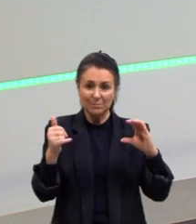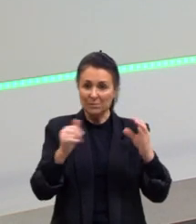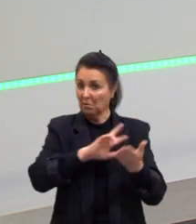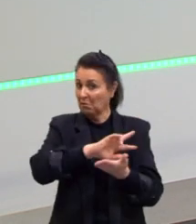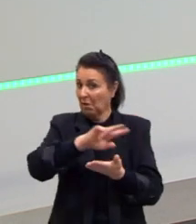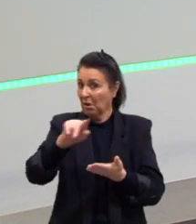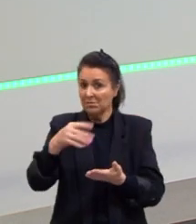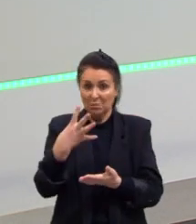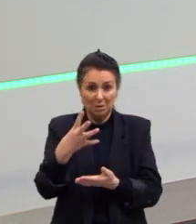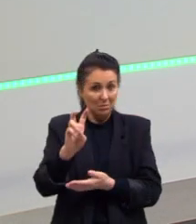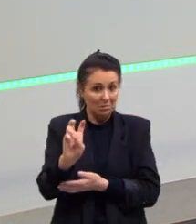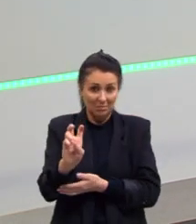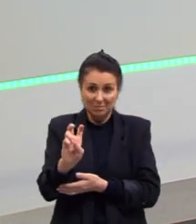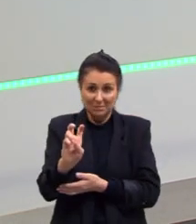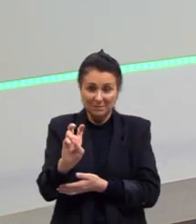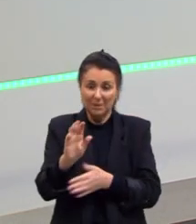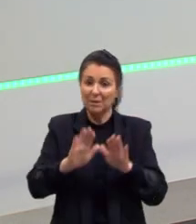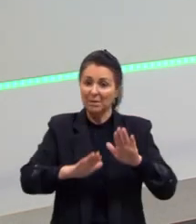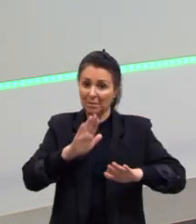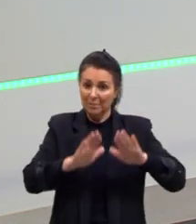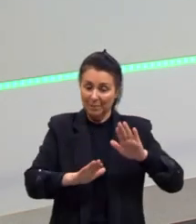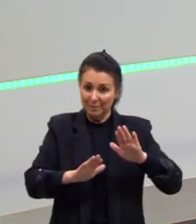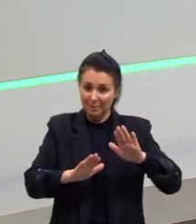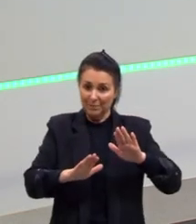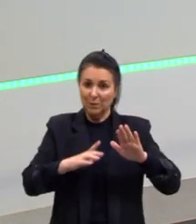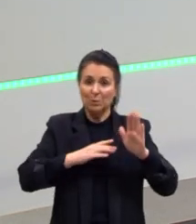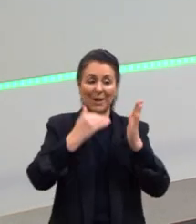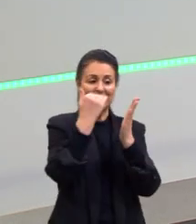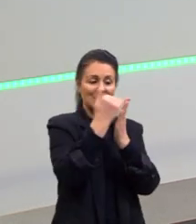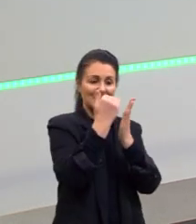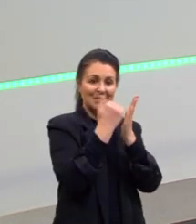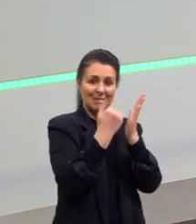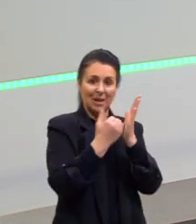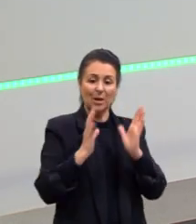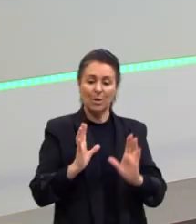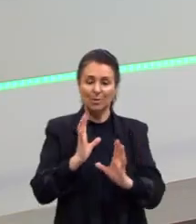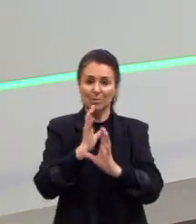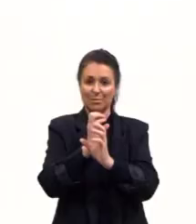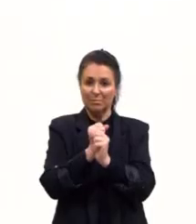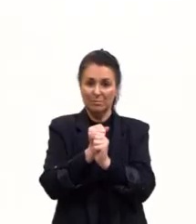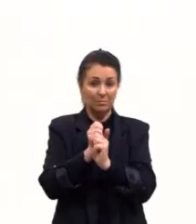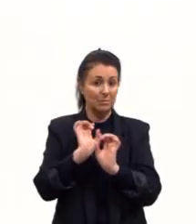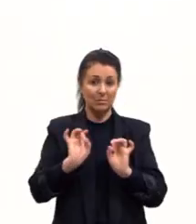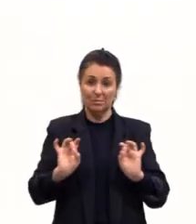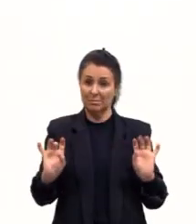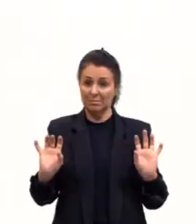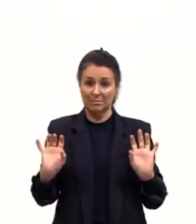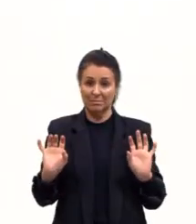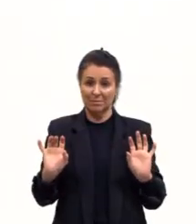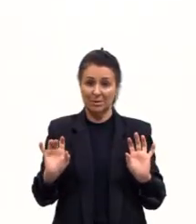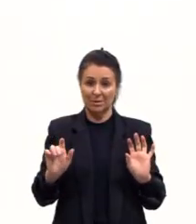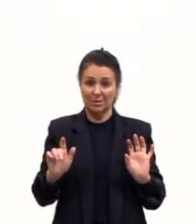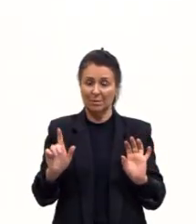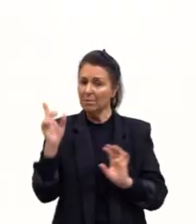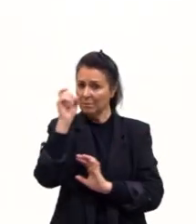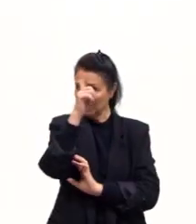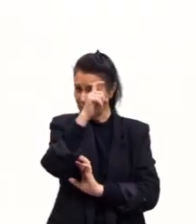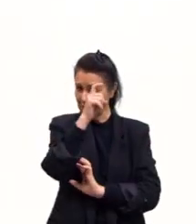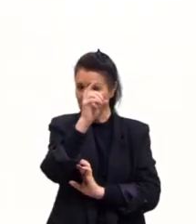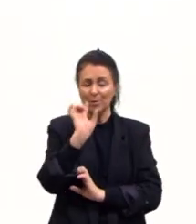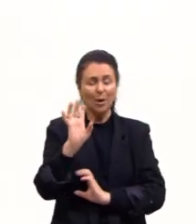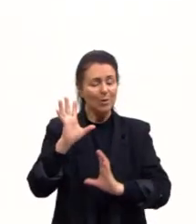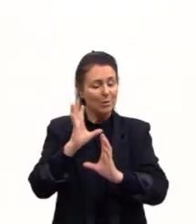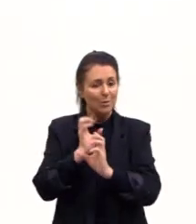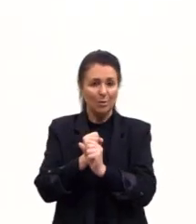várias né quatro cinco milhas então quando eu trabalho em série eu somo simplesmente não têm dificuldade É